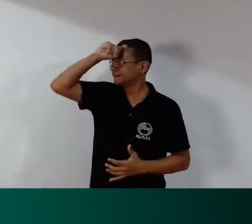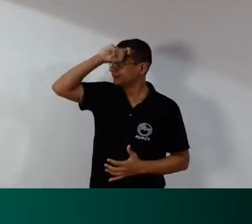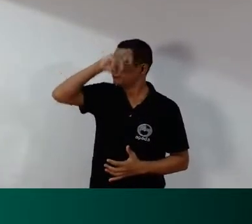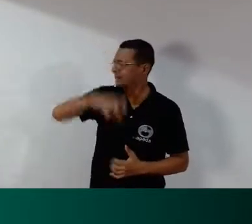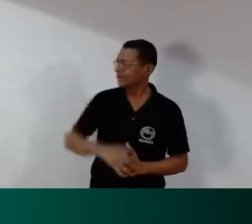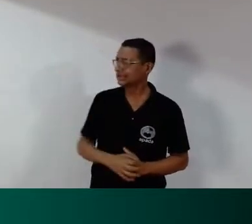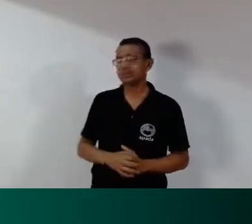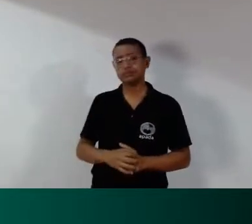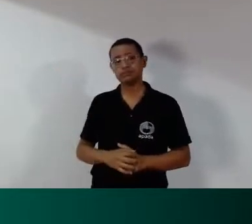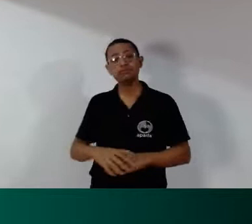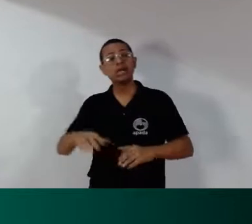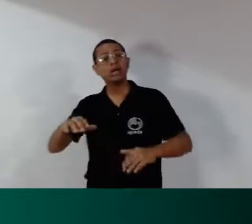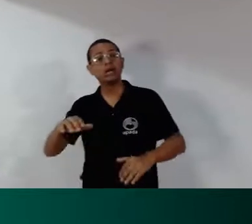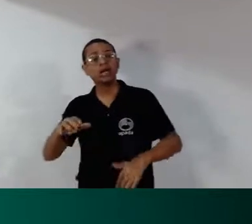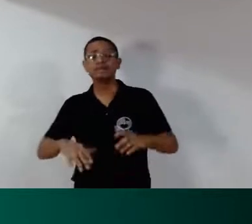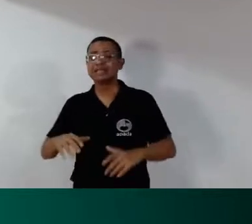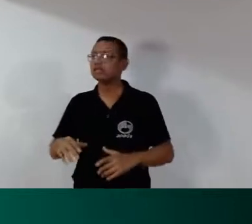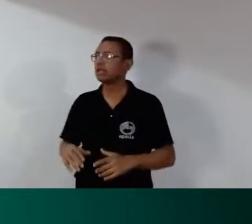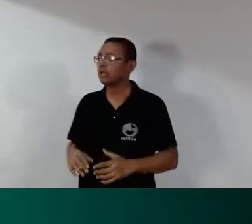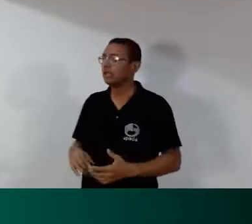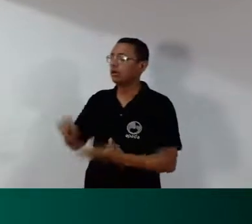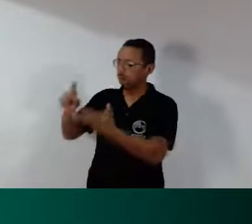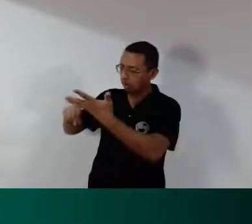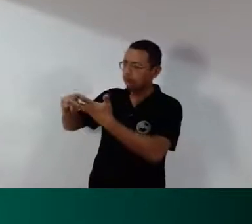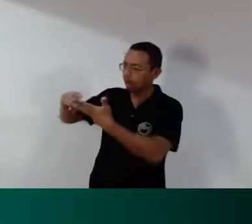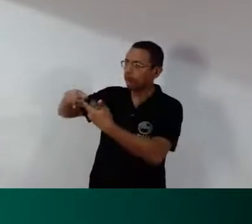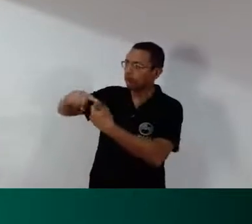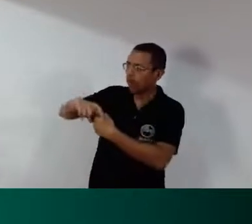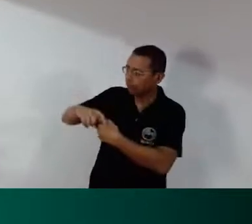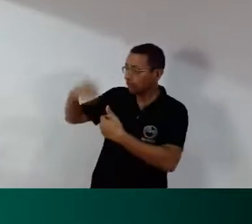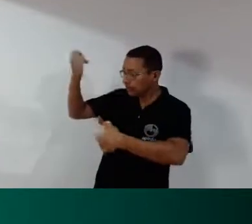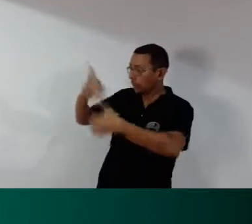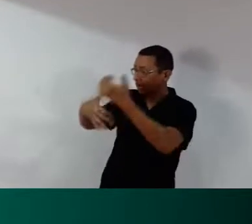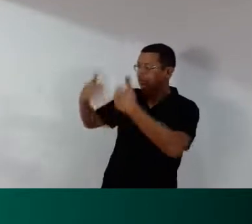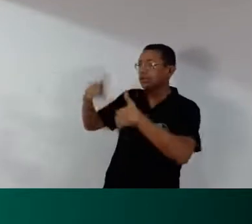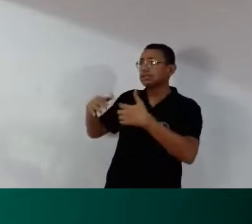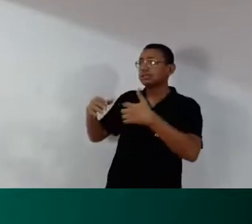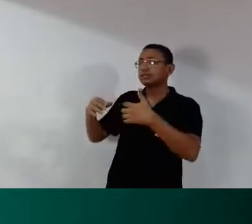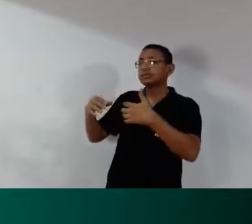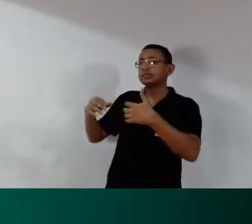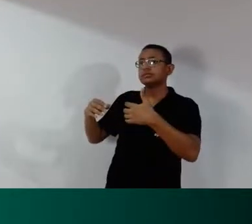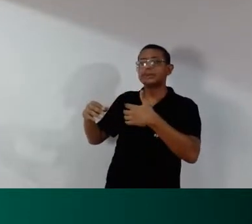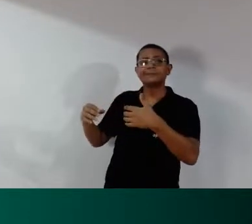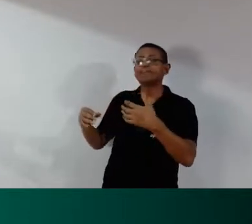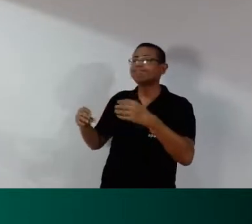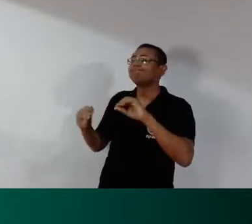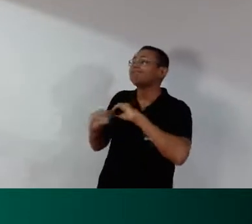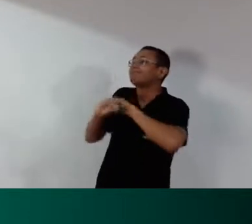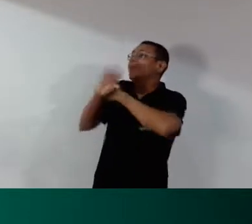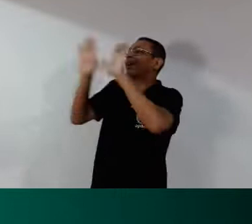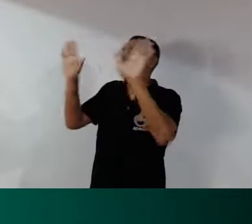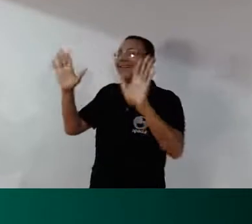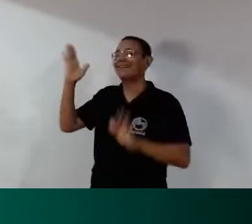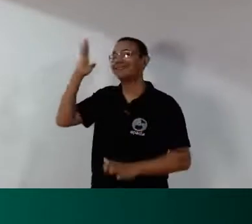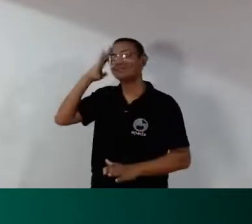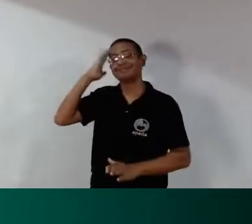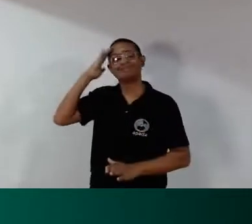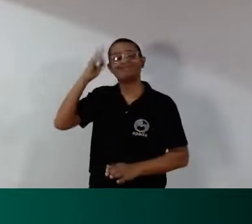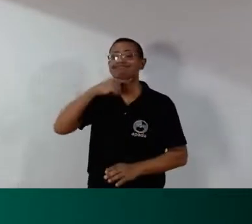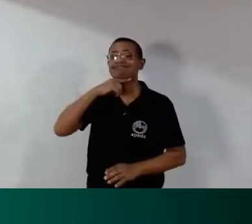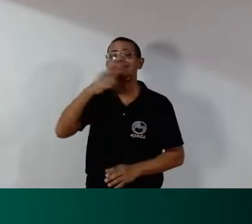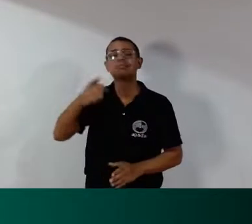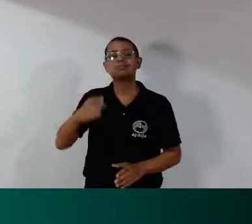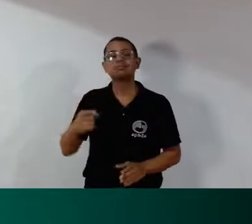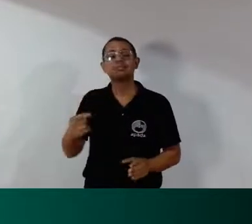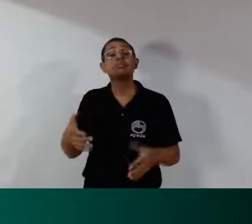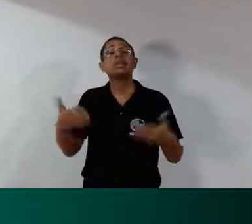às vezes é dado dado dado dado dado dado e a gente não consegue ver a materialidade negócio beleza mas